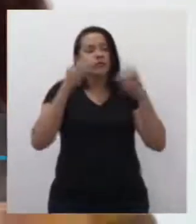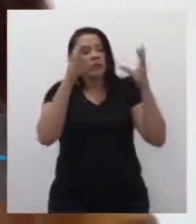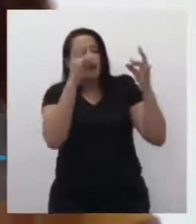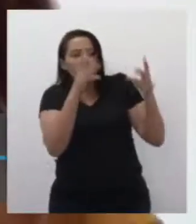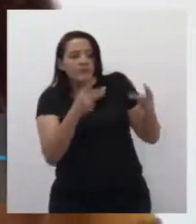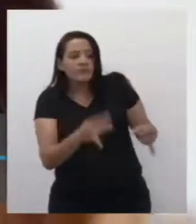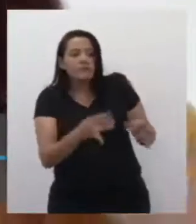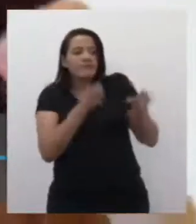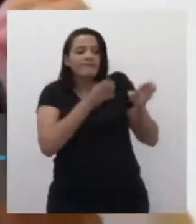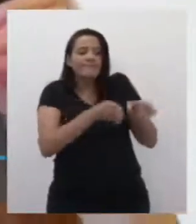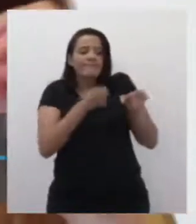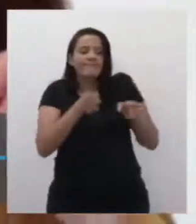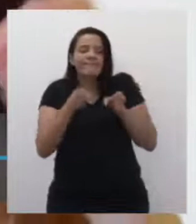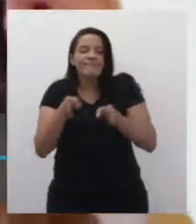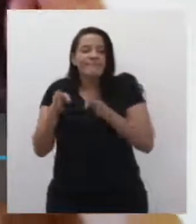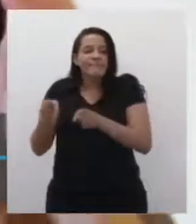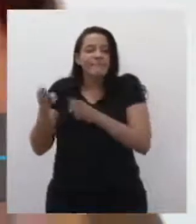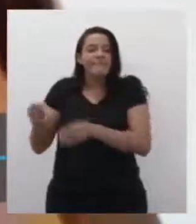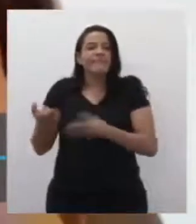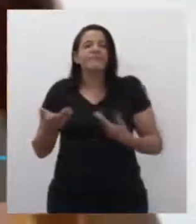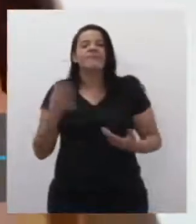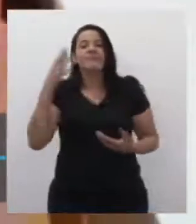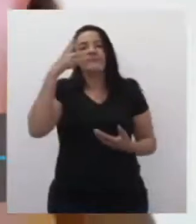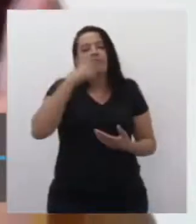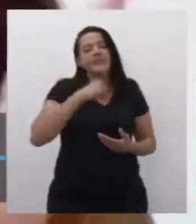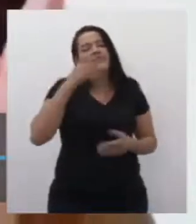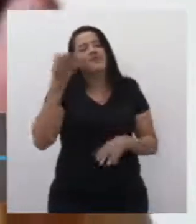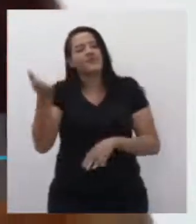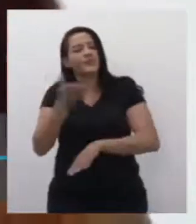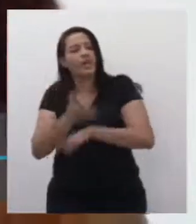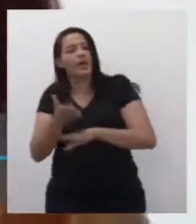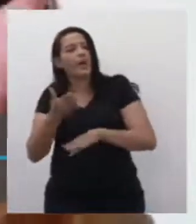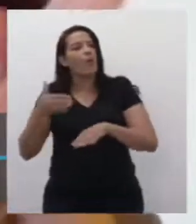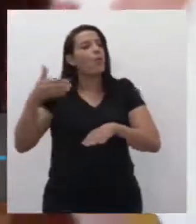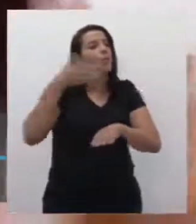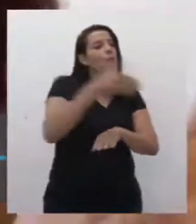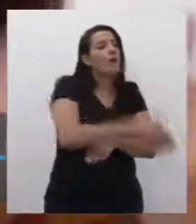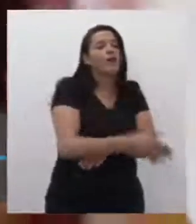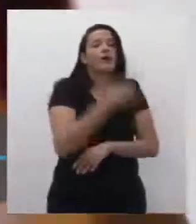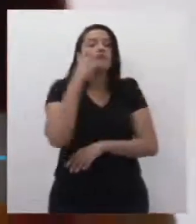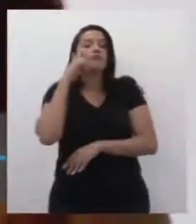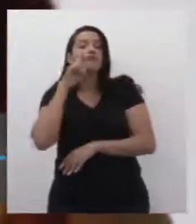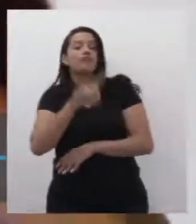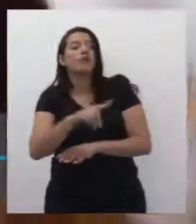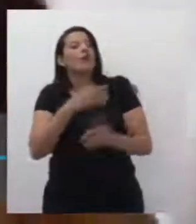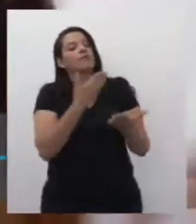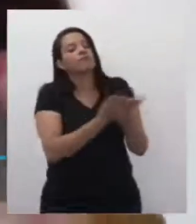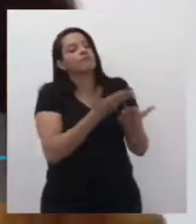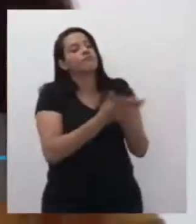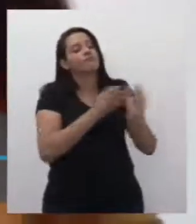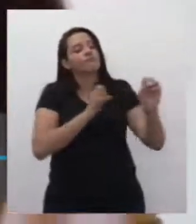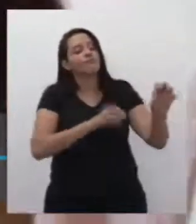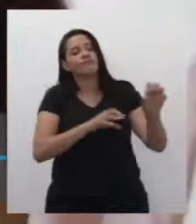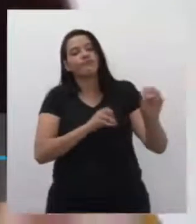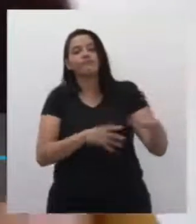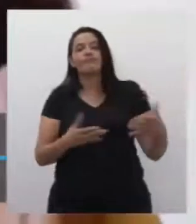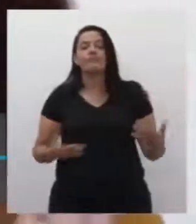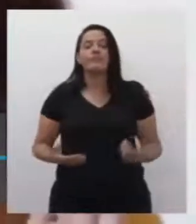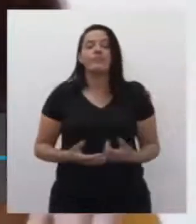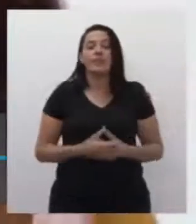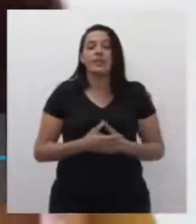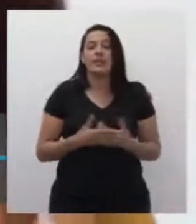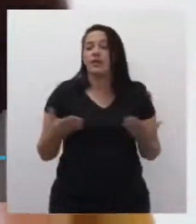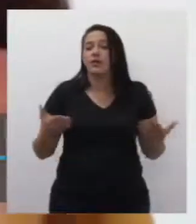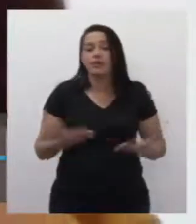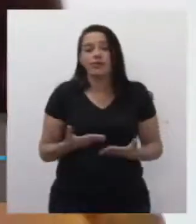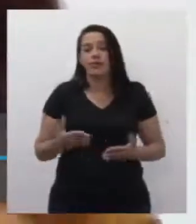toda direitinha. O aluno vai para a escola uma vez por dia, só que tem tarefas que são feitas, né? O que a gente